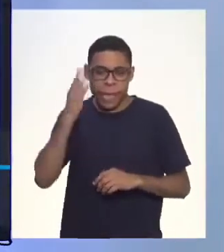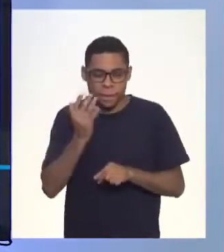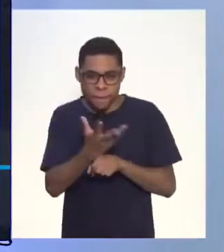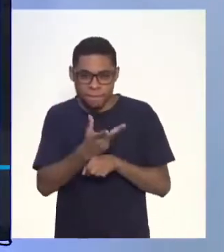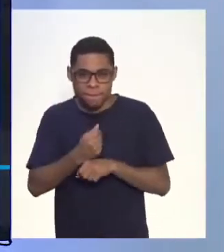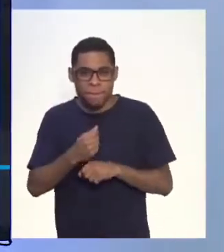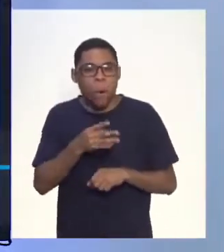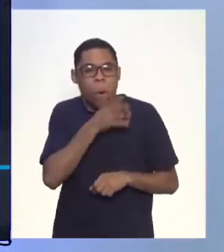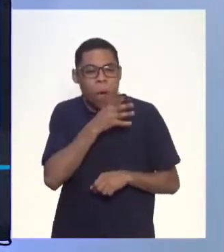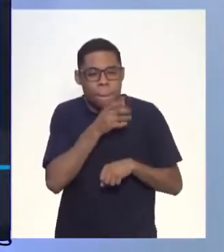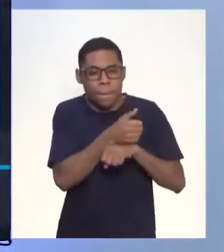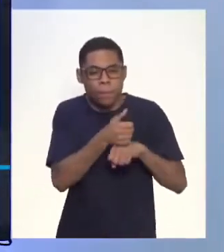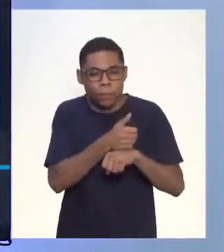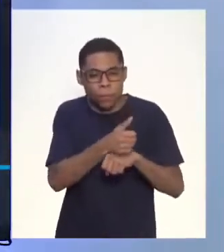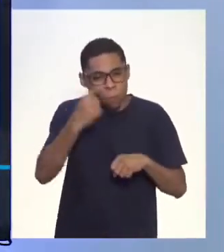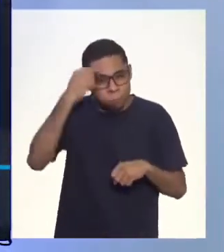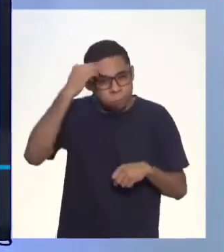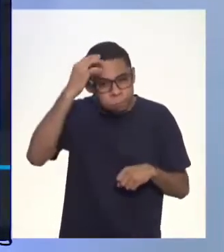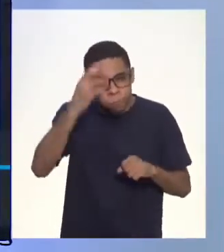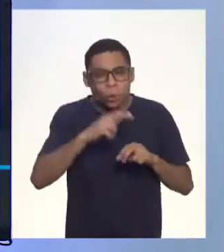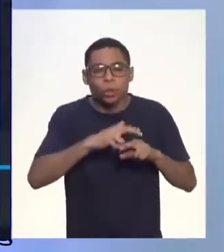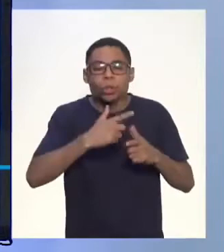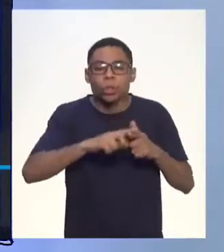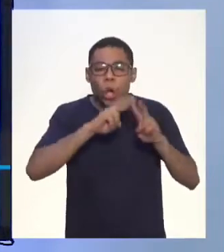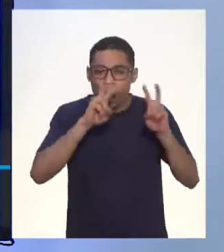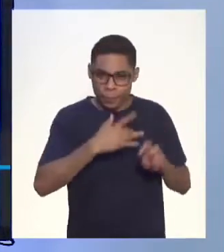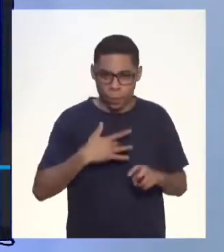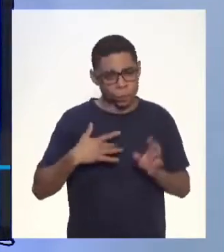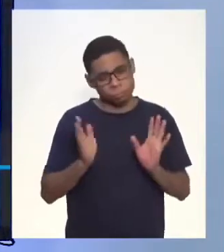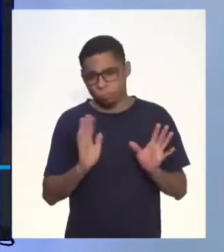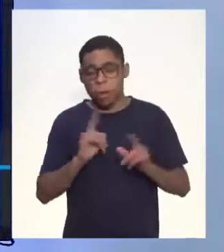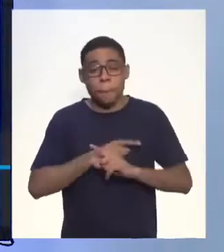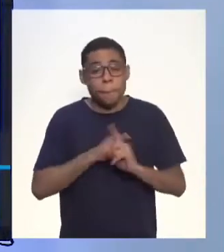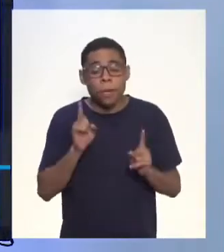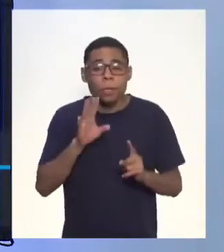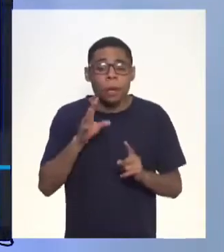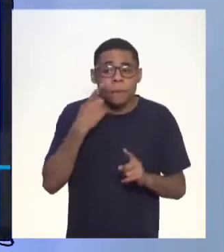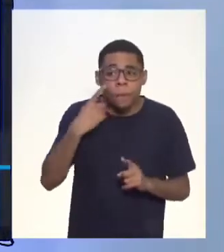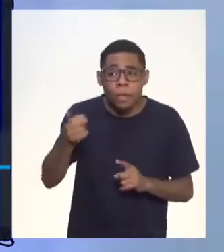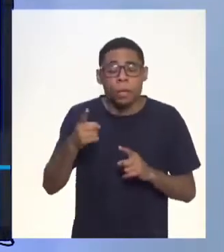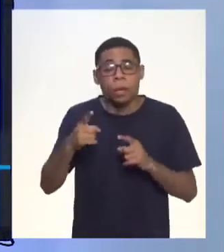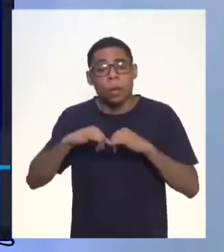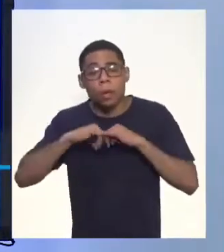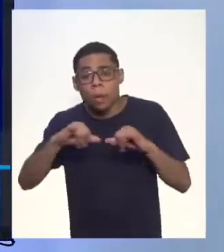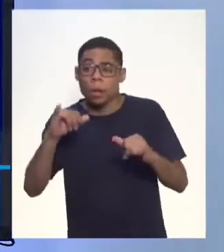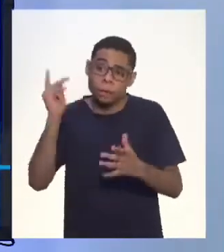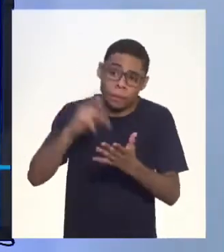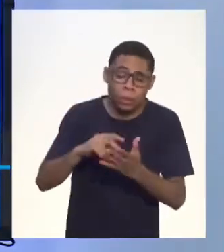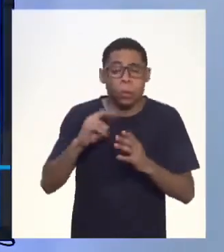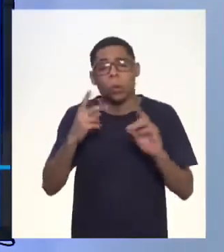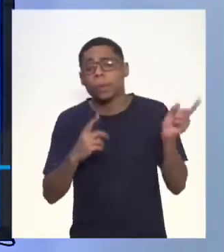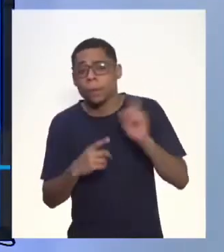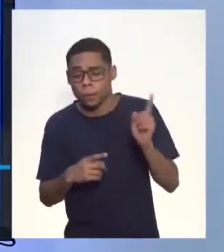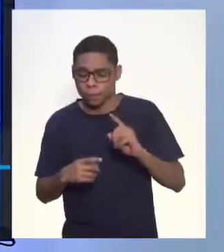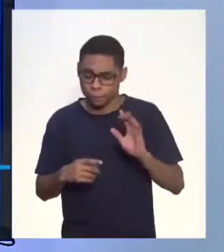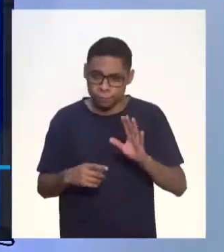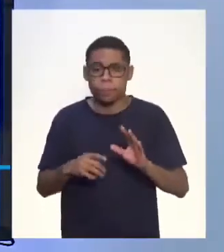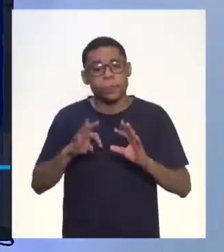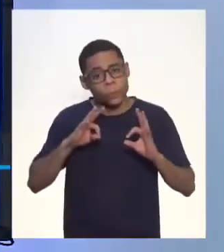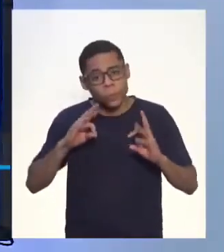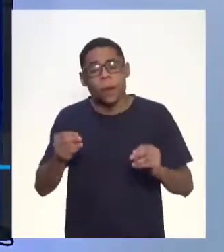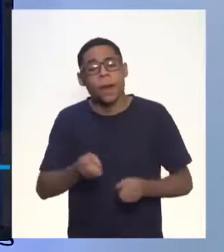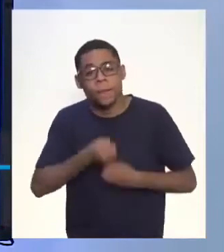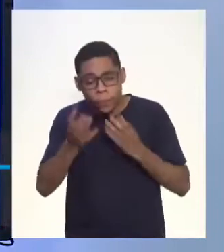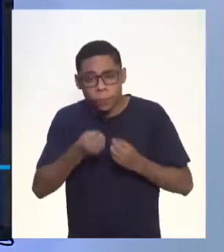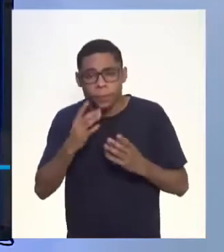sim verificar fatos que dá a entender ou perceber se uma notícia ela é verdadeira ou não. E, no caso, todas as informações